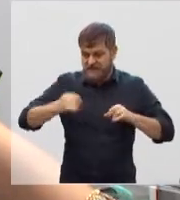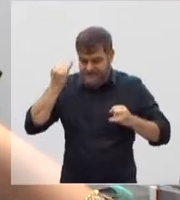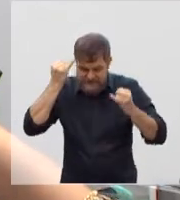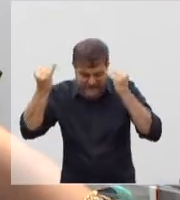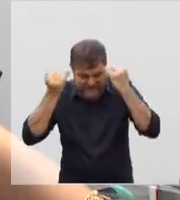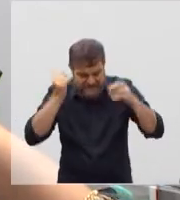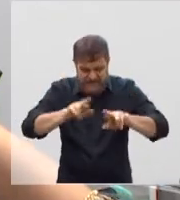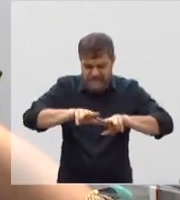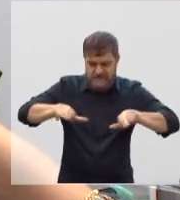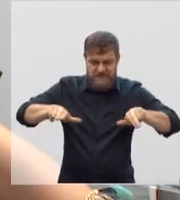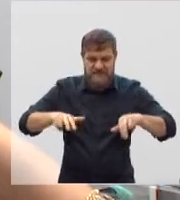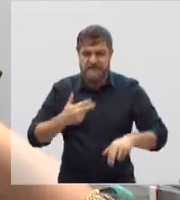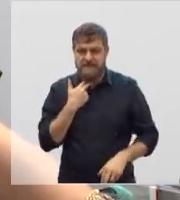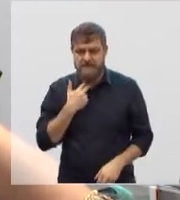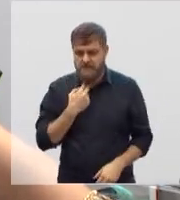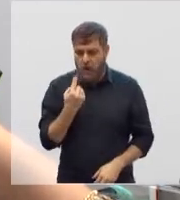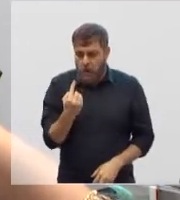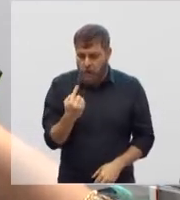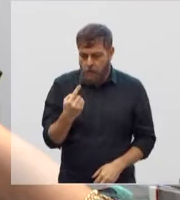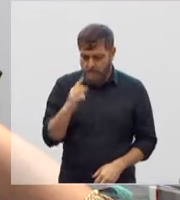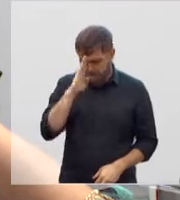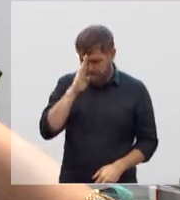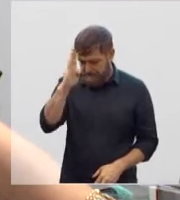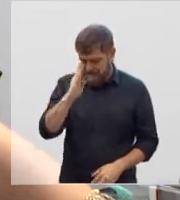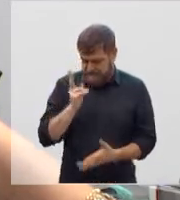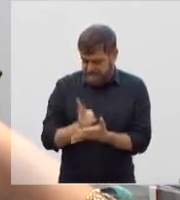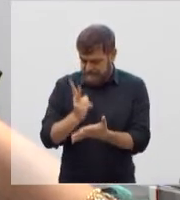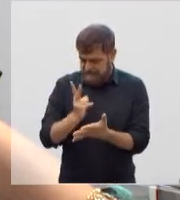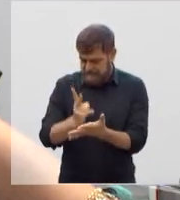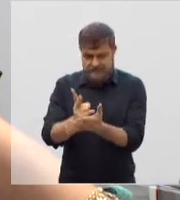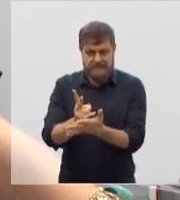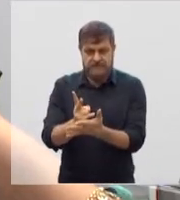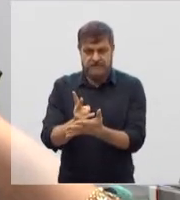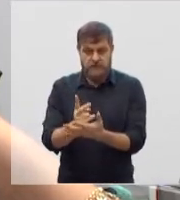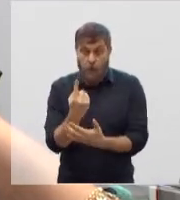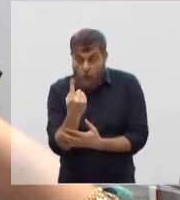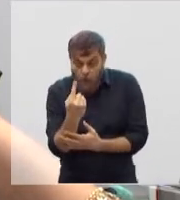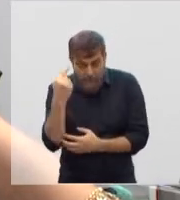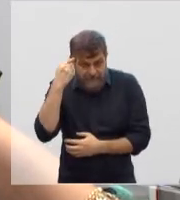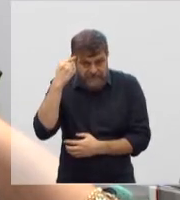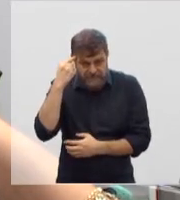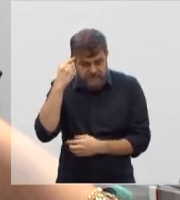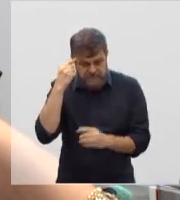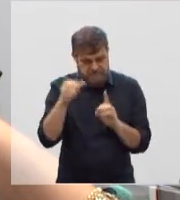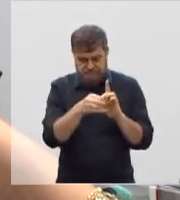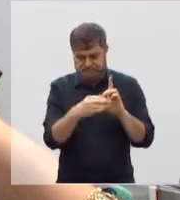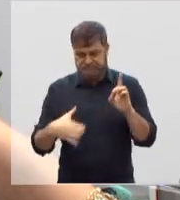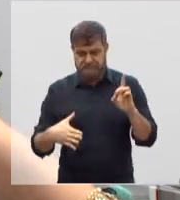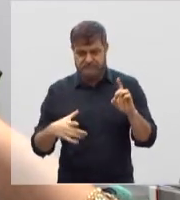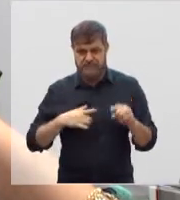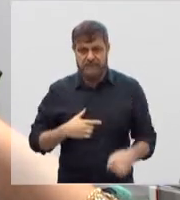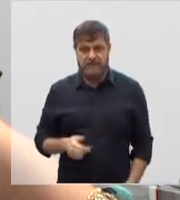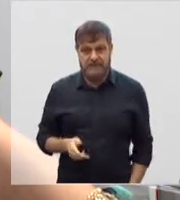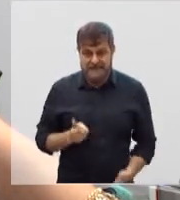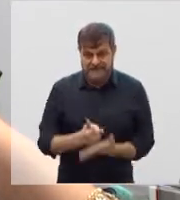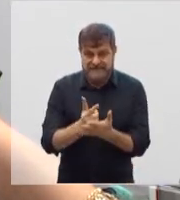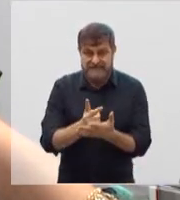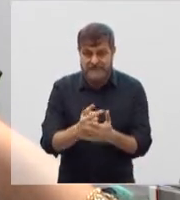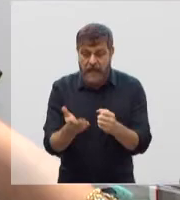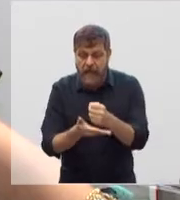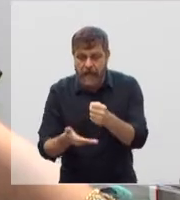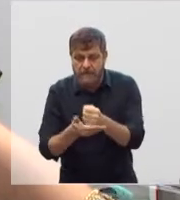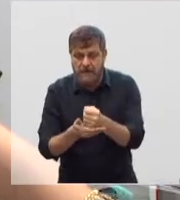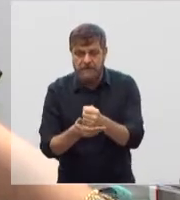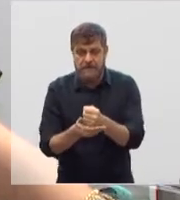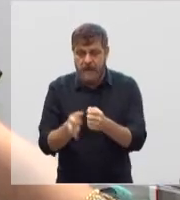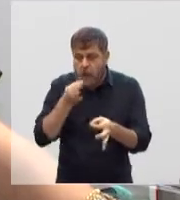não existe essa ideia de monolítica, esse pensamento único. Isso não faz parte de democracia. Democracia já